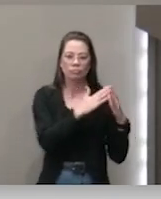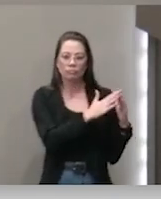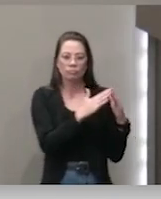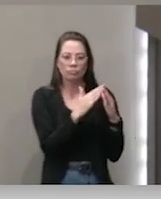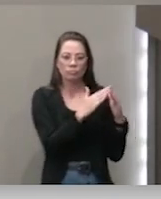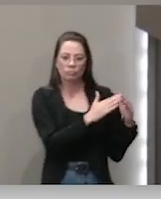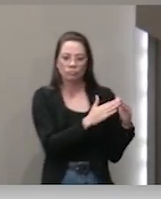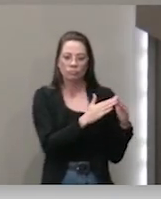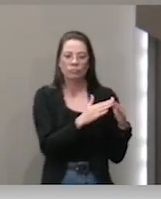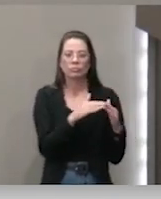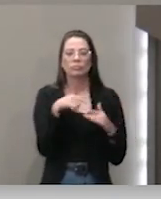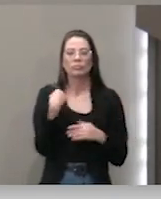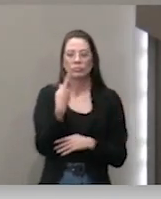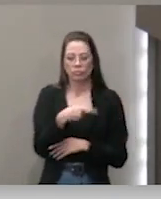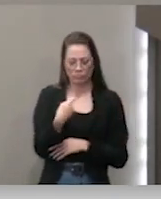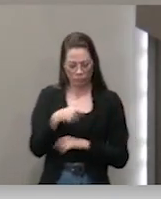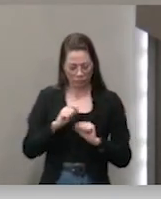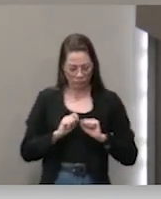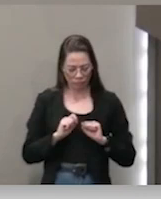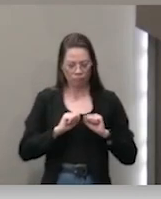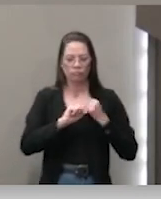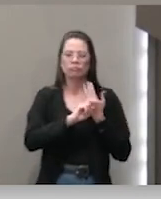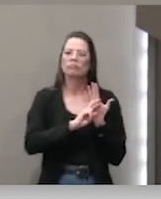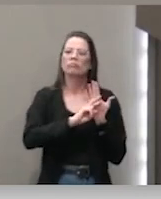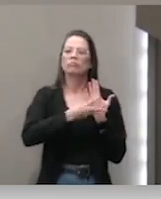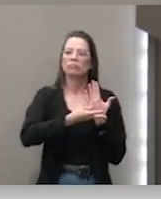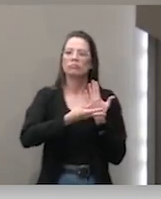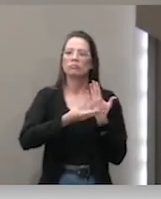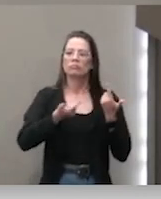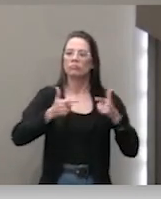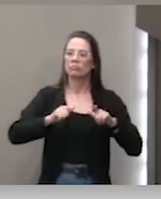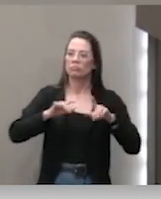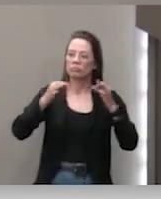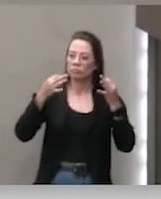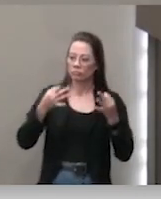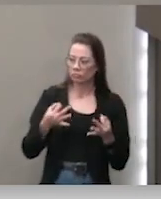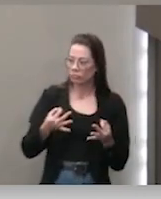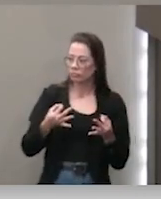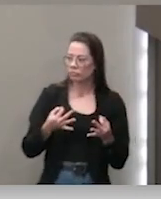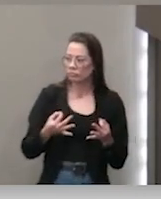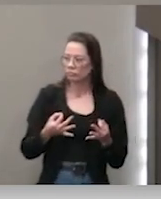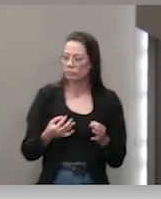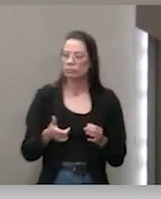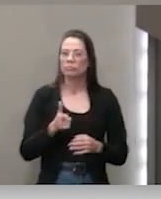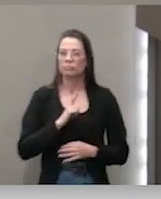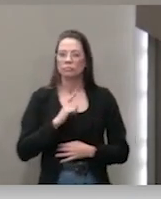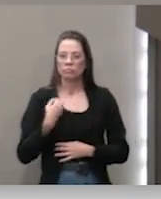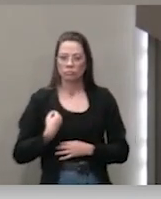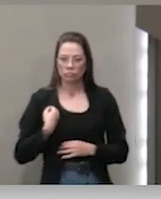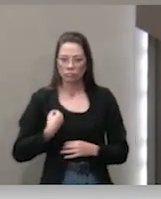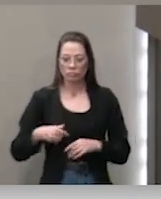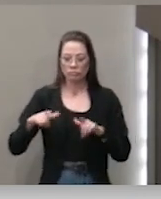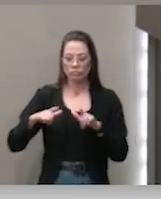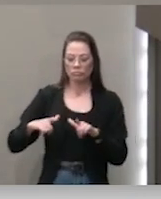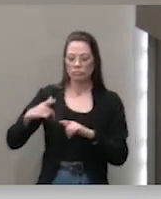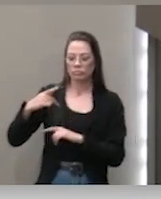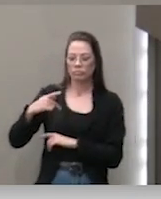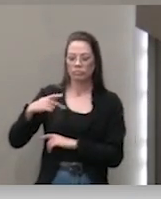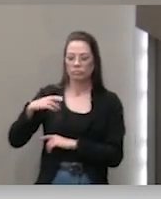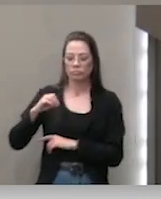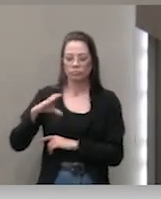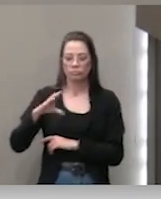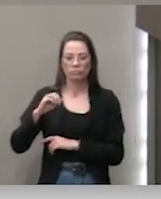vizinhos, nós temos que reclamar no lugar certo. Existe o PROCON, existe o